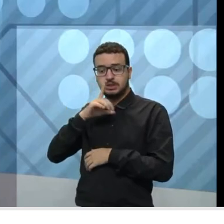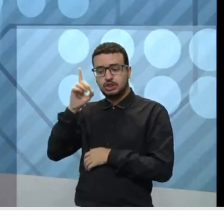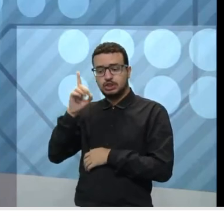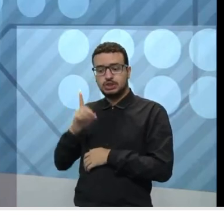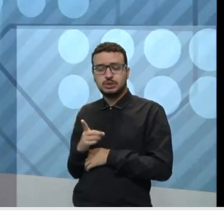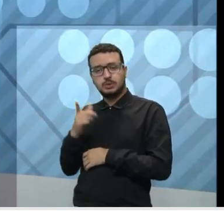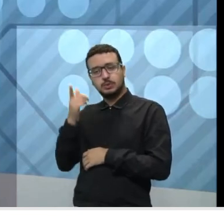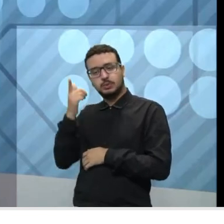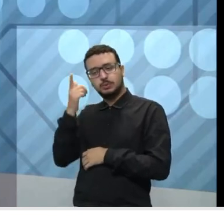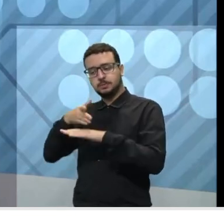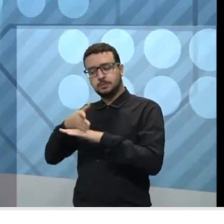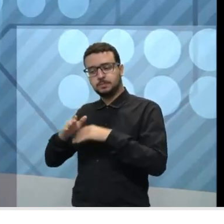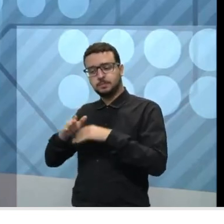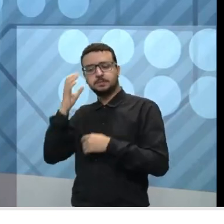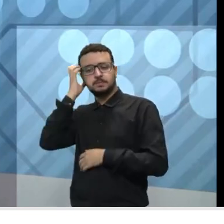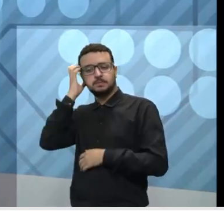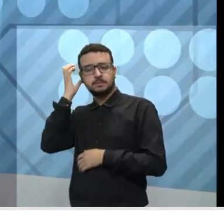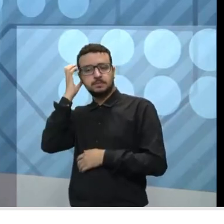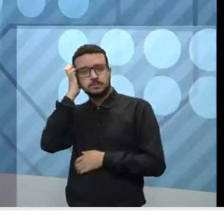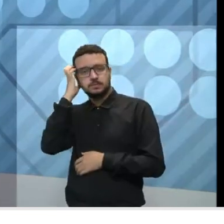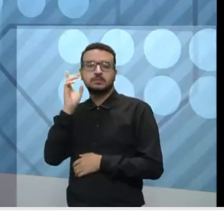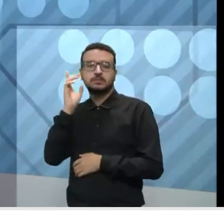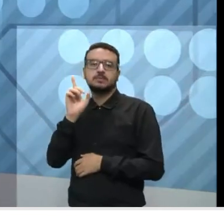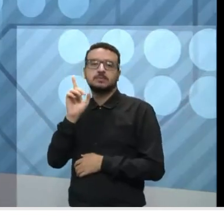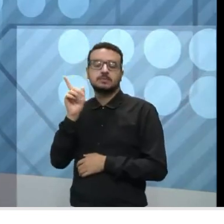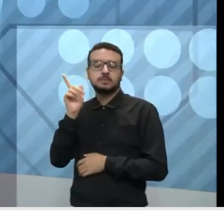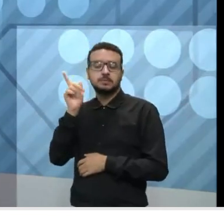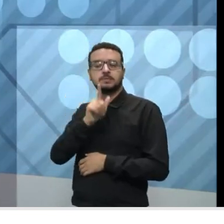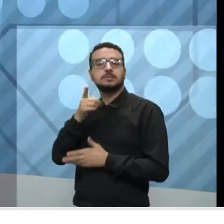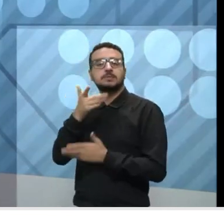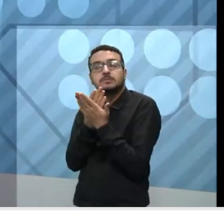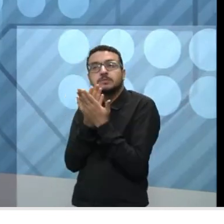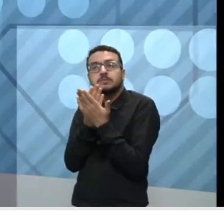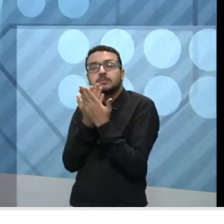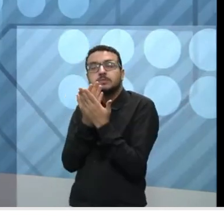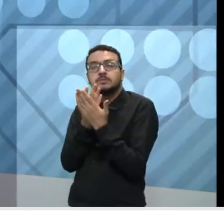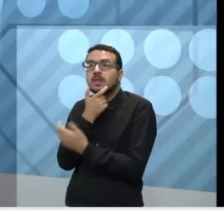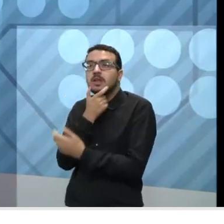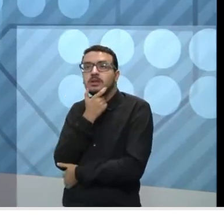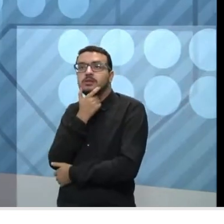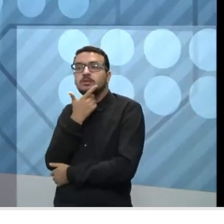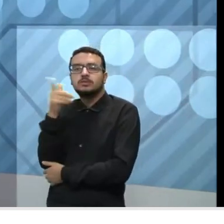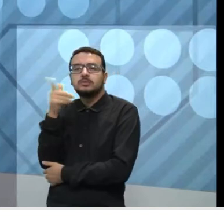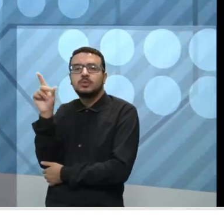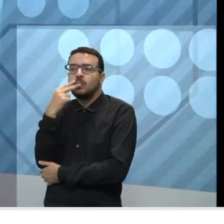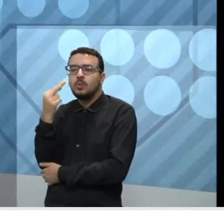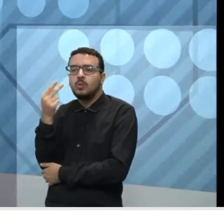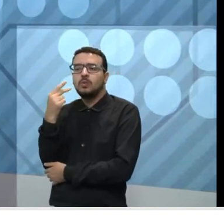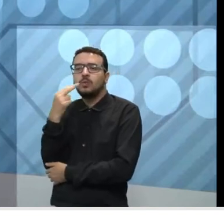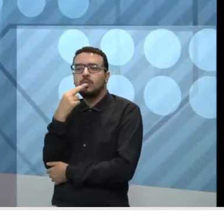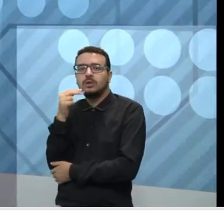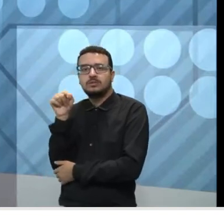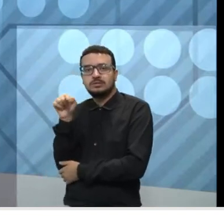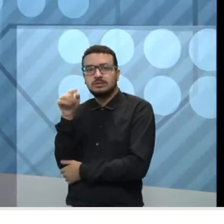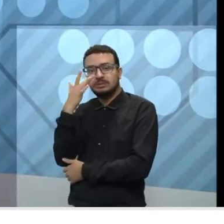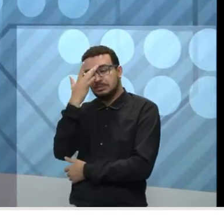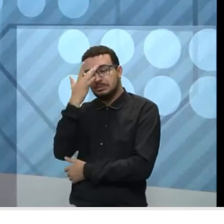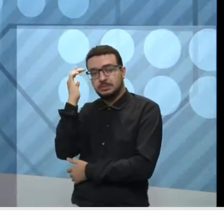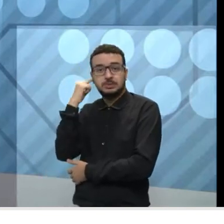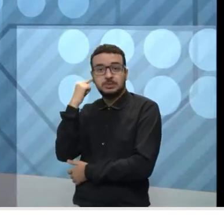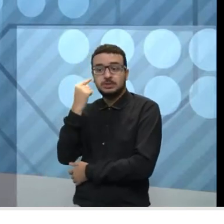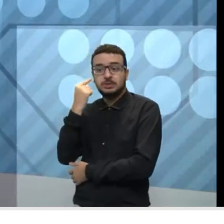outros idiomas. Essa pessoa, esse surdo, ele tem uma condição e também a sua relação com o mundo é diferente